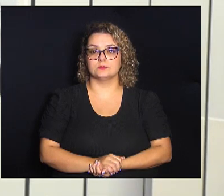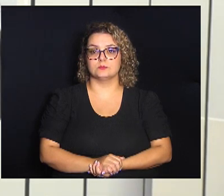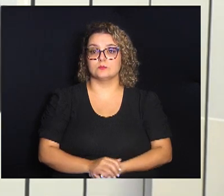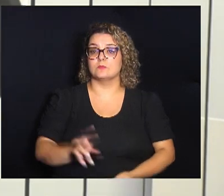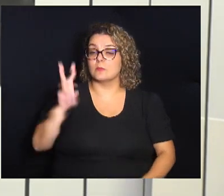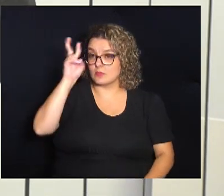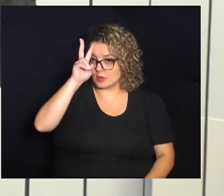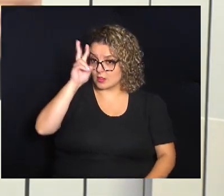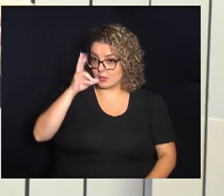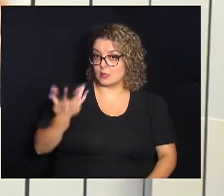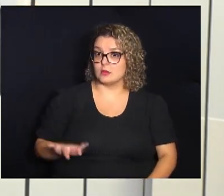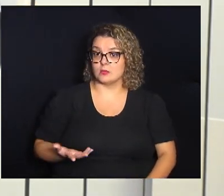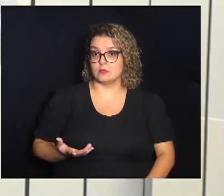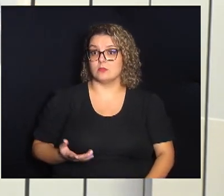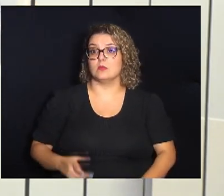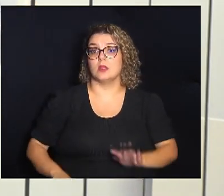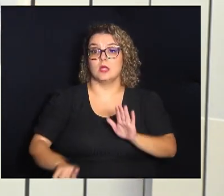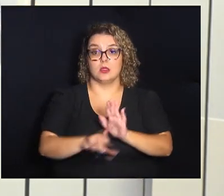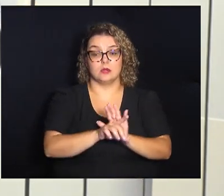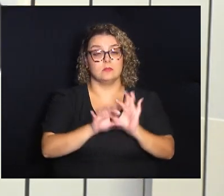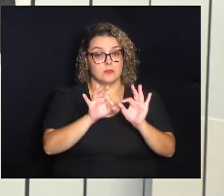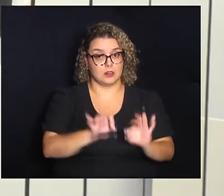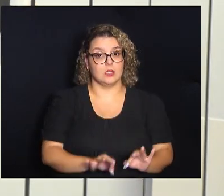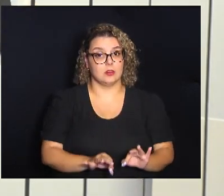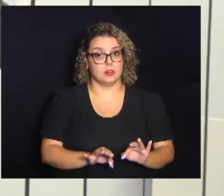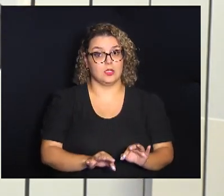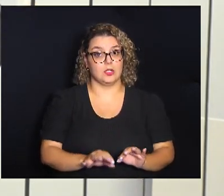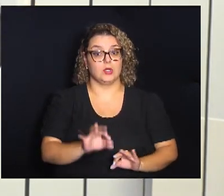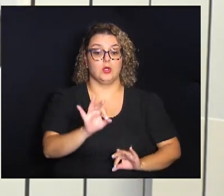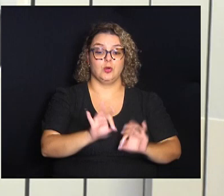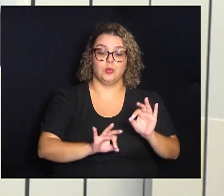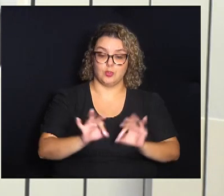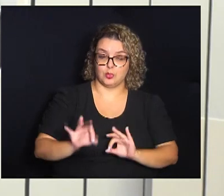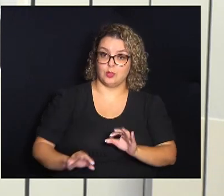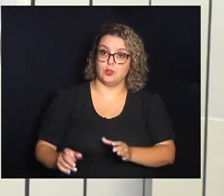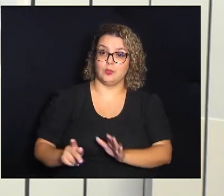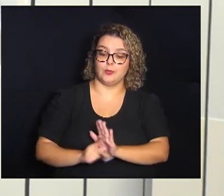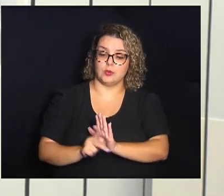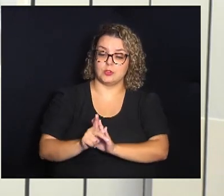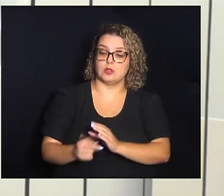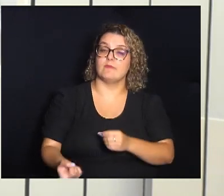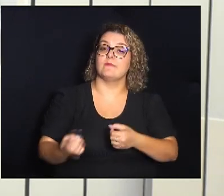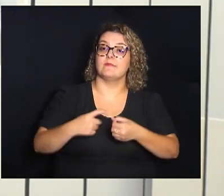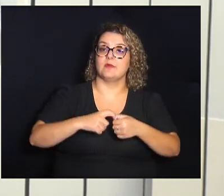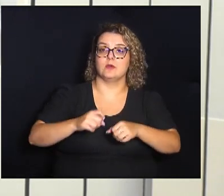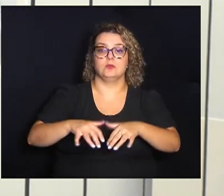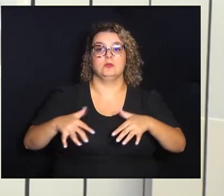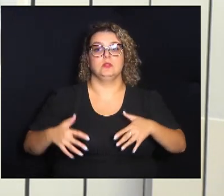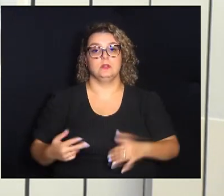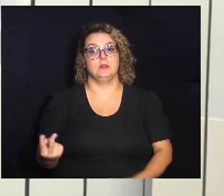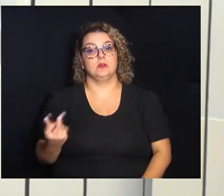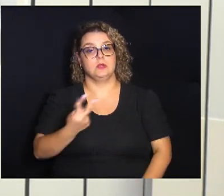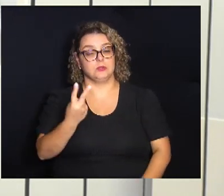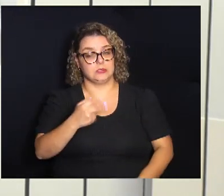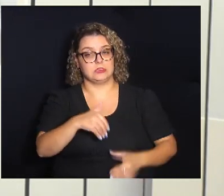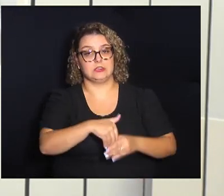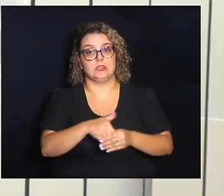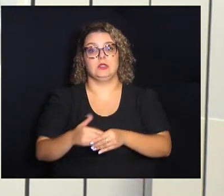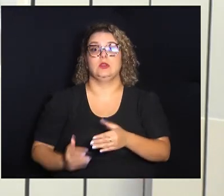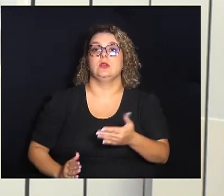Lembrando que, para se tornar lei, o projeto ainda precisa voltar ao plenário e ser aprovado em votação